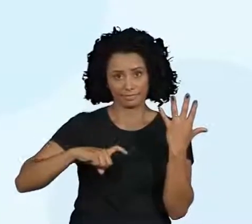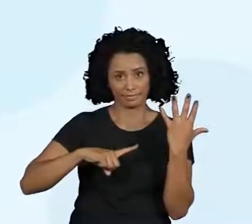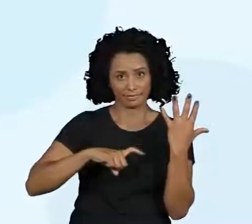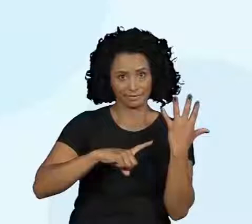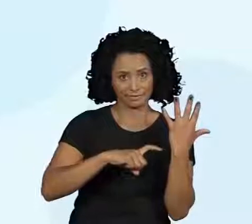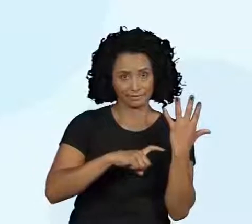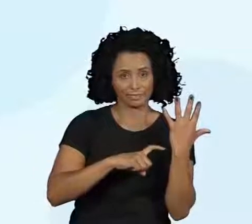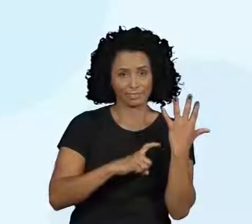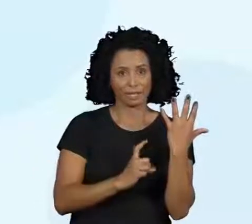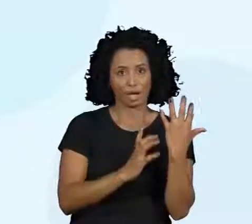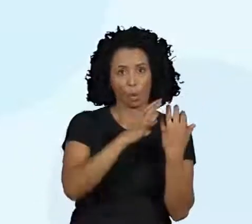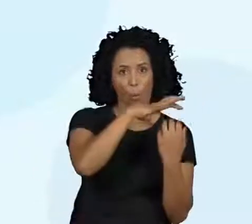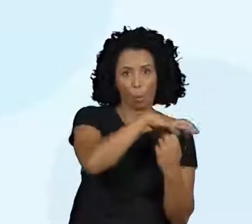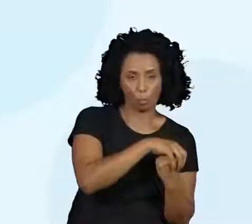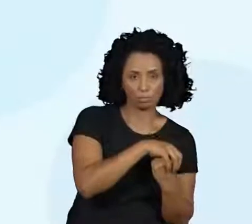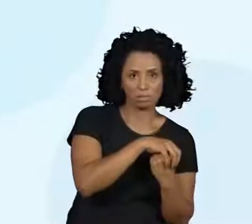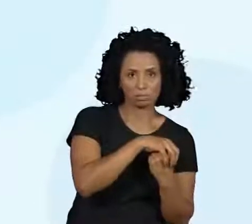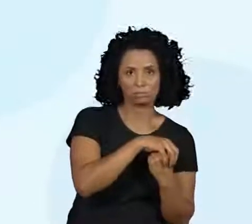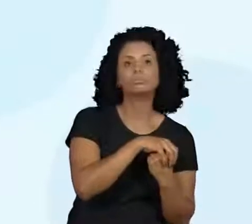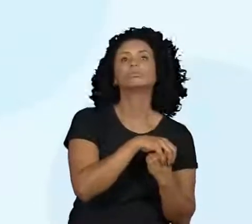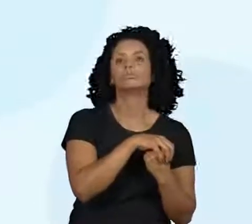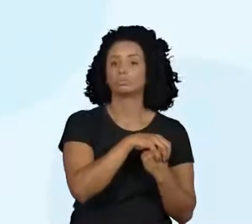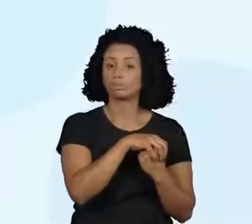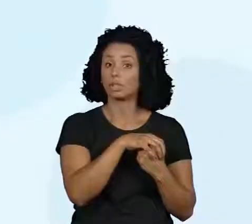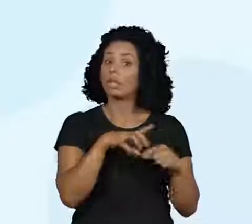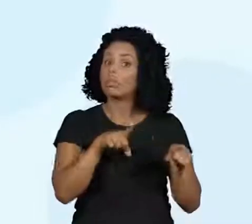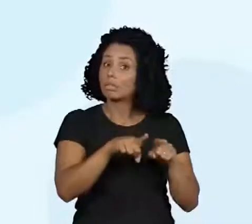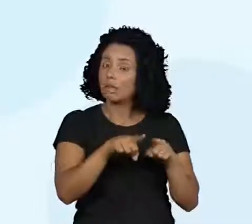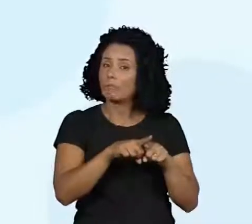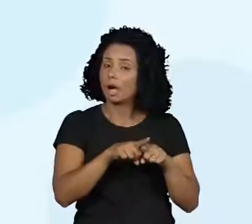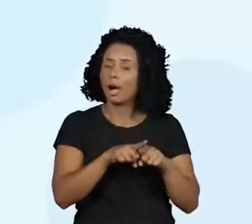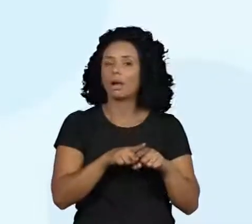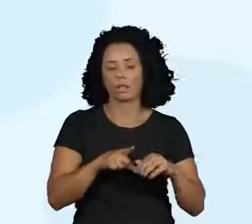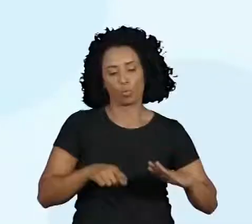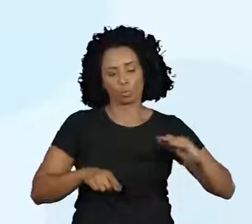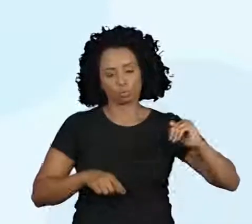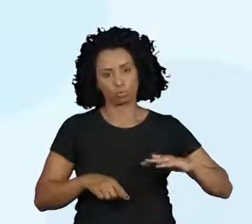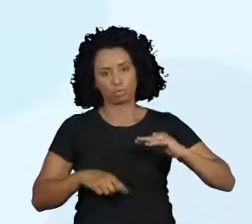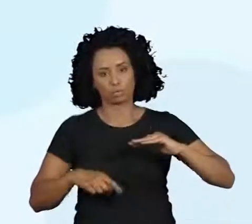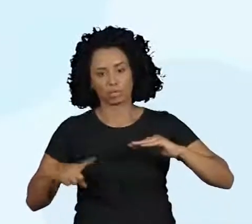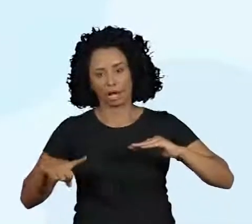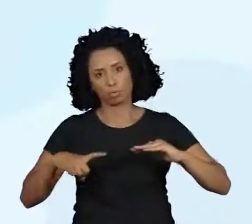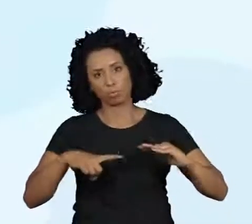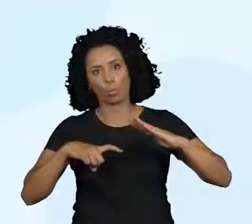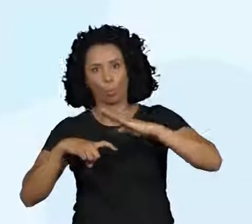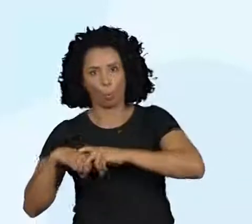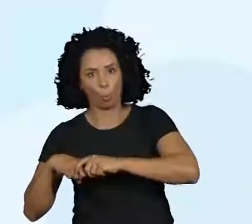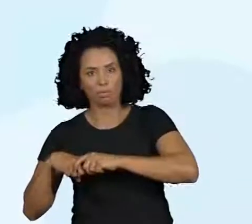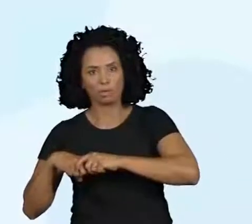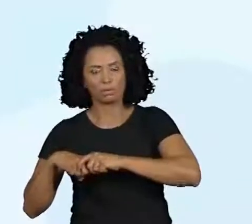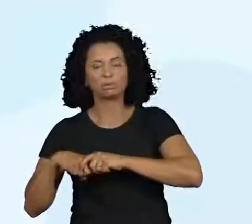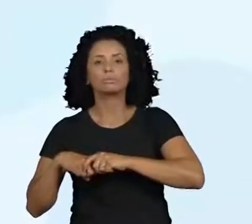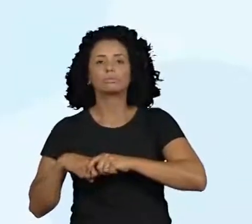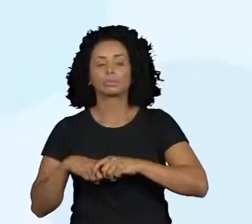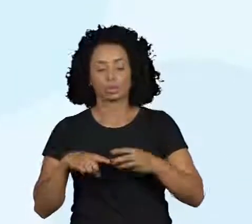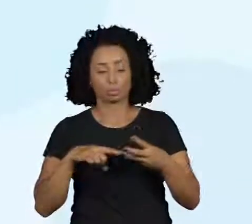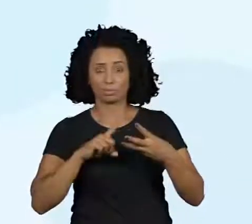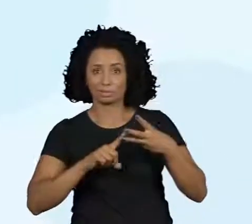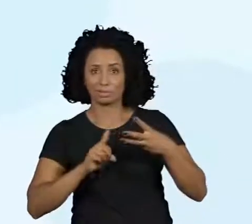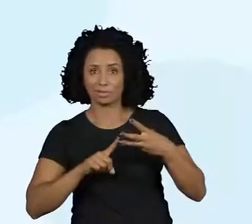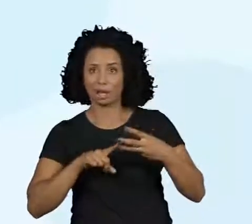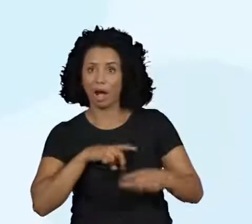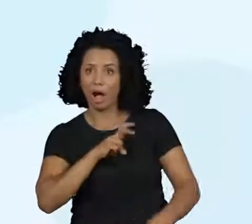lesma, o consumidor secundário, que é o sapo, e o consumidor terciário, que é a